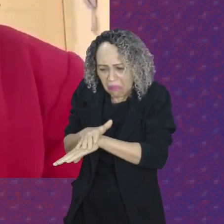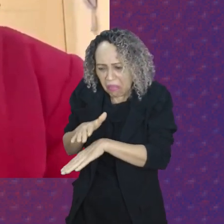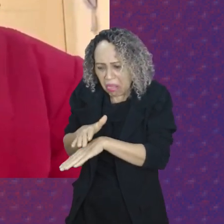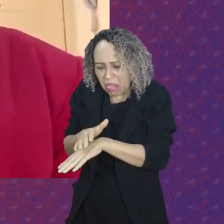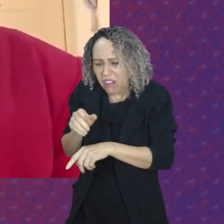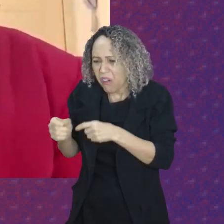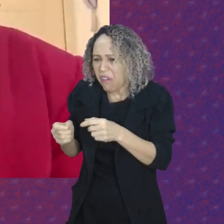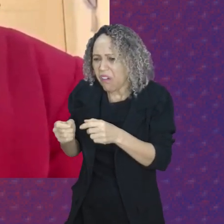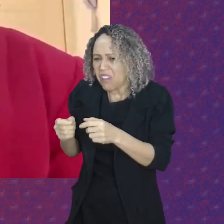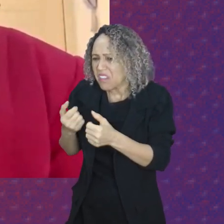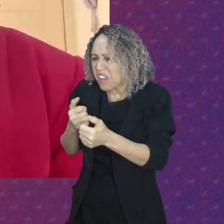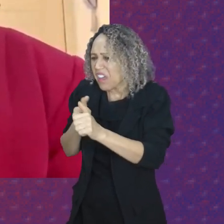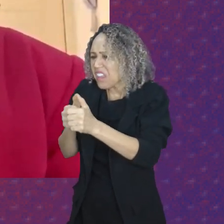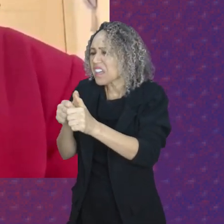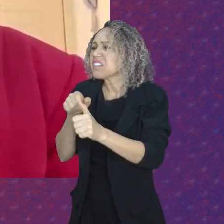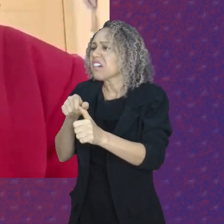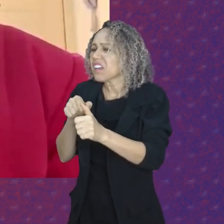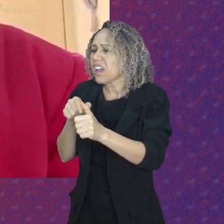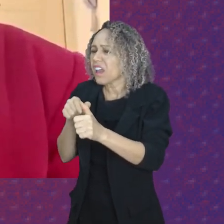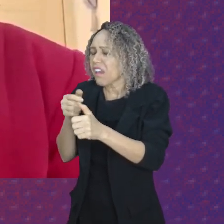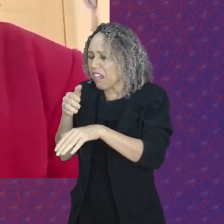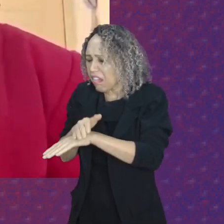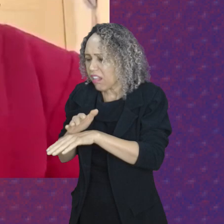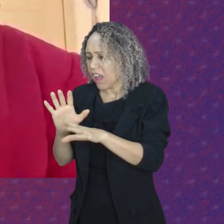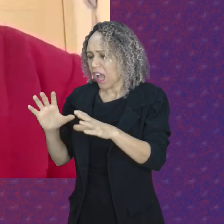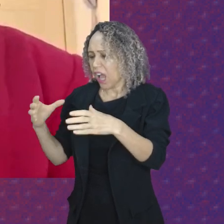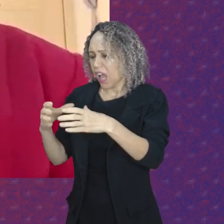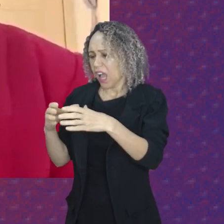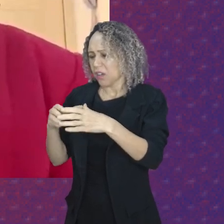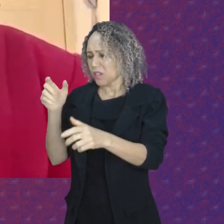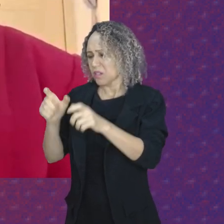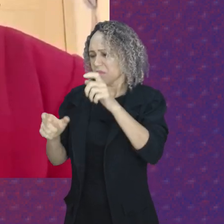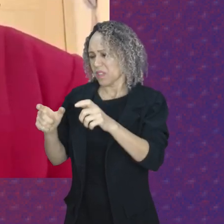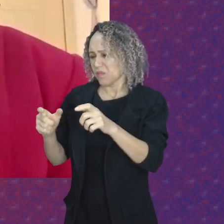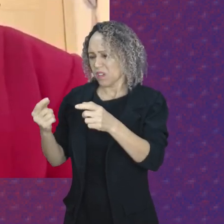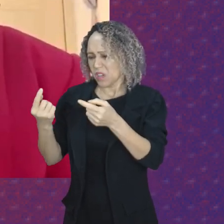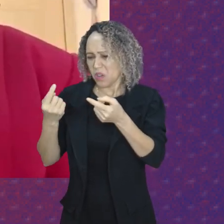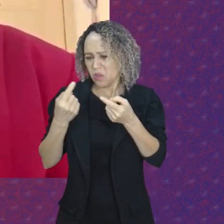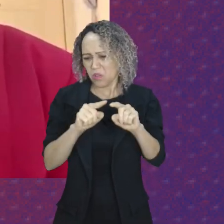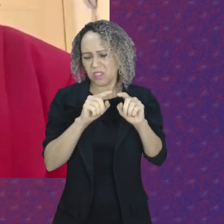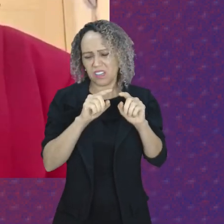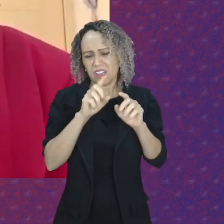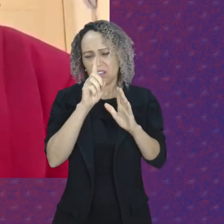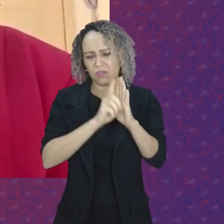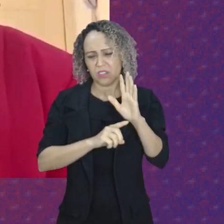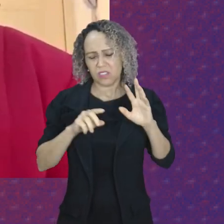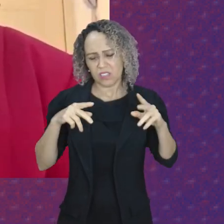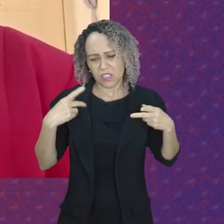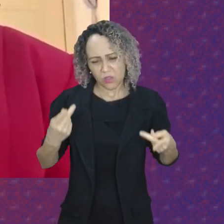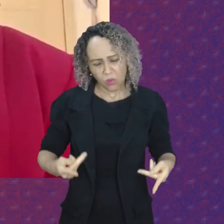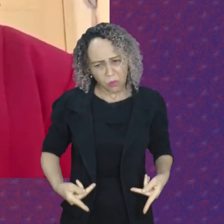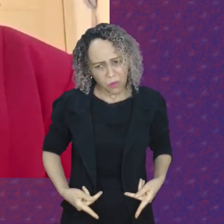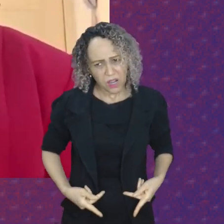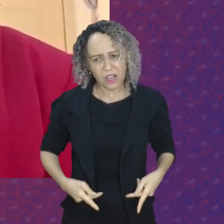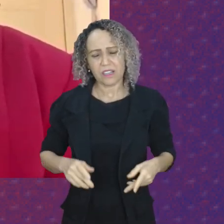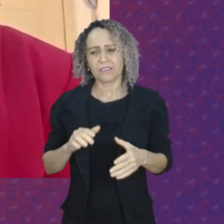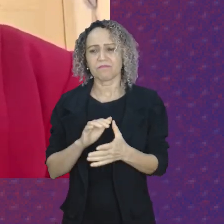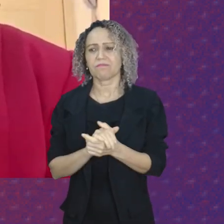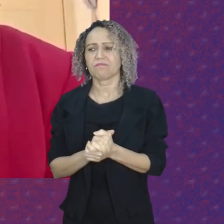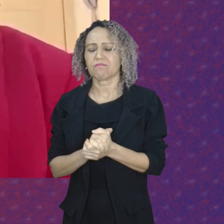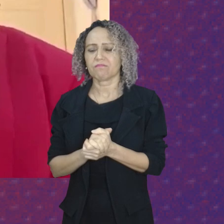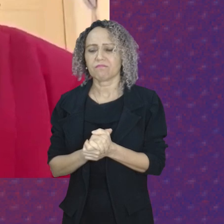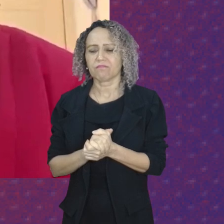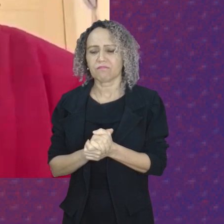contrários aos direitos humanos, à democracia liberal e aos direitos à equidade de gênero, enquanto promotor de uma suposta